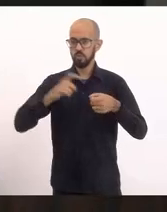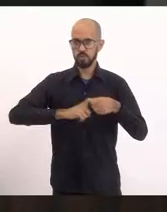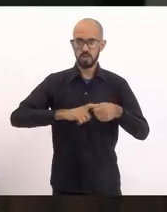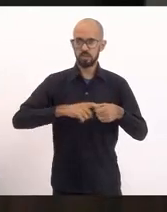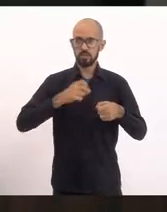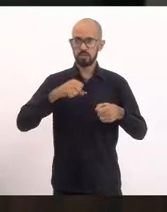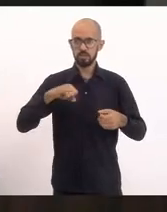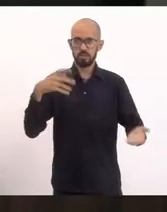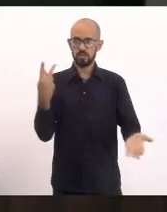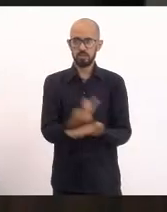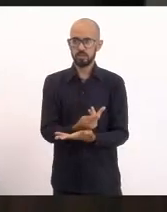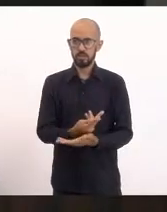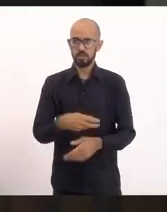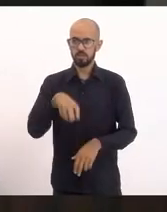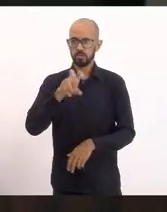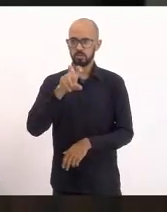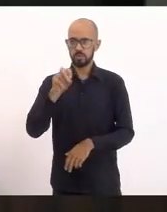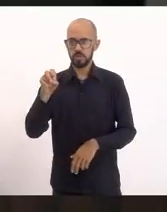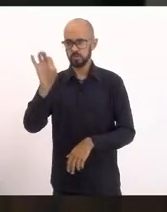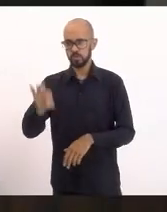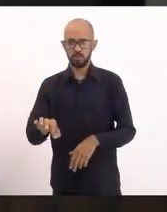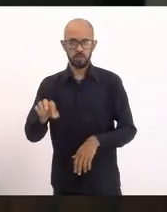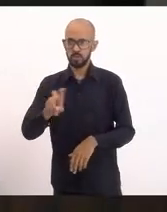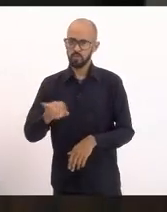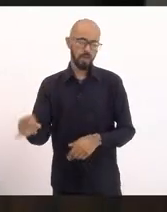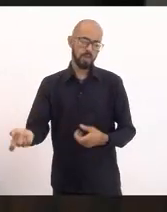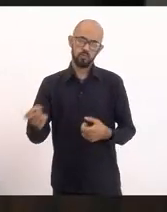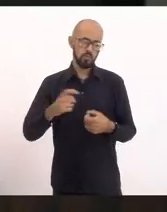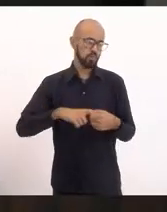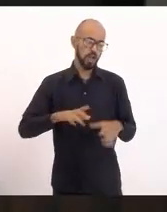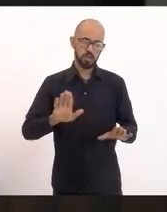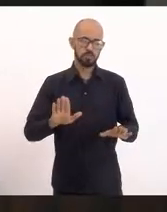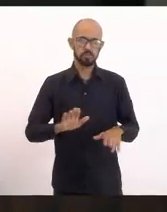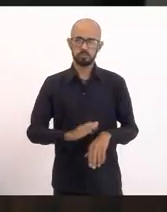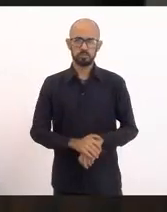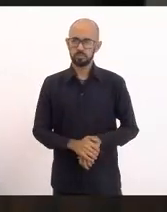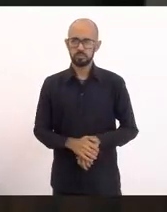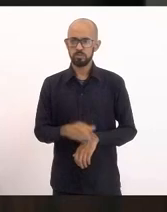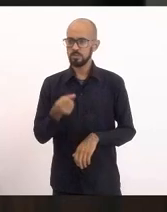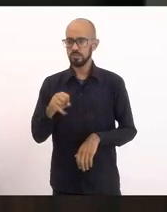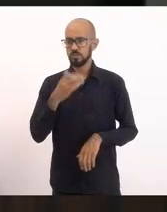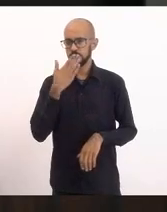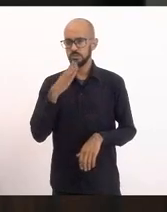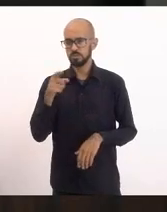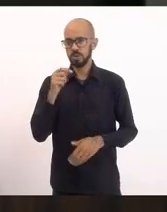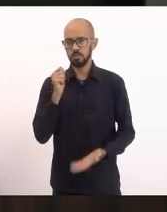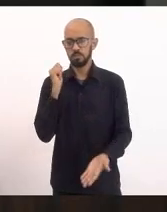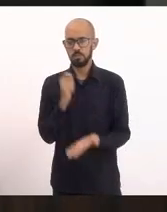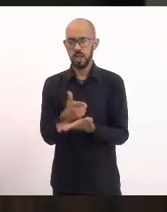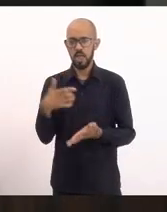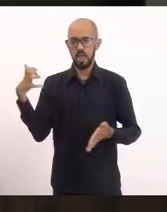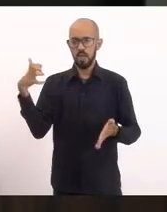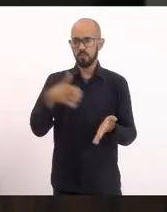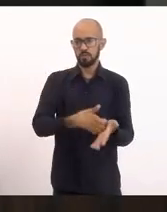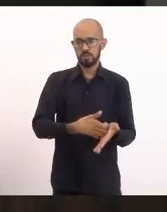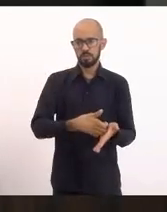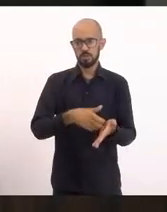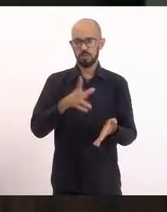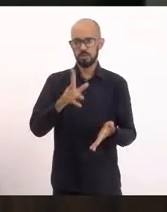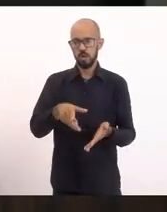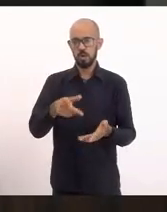500%, não virá. Se chegar uma mensagem para pagar em uma única vez, como já foi dito no dia de ontem,